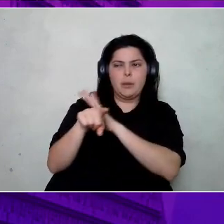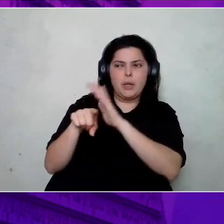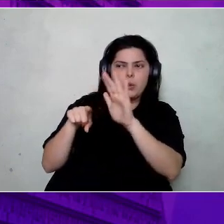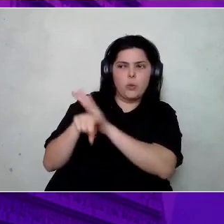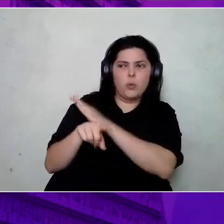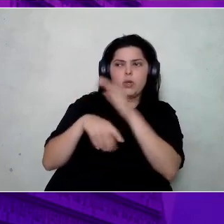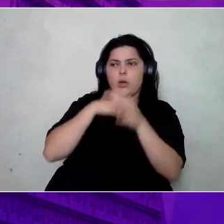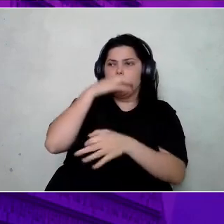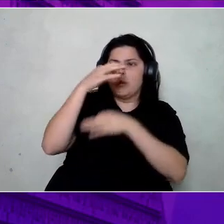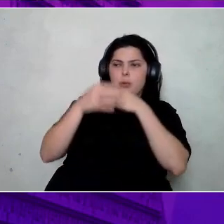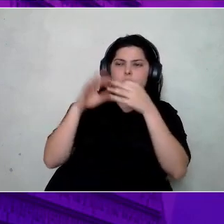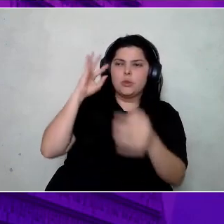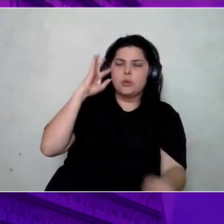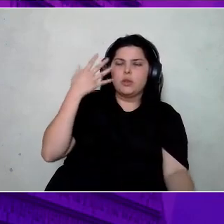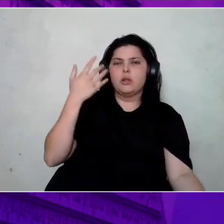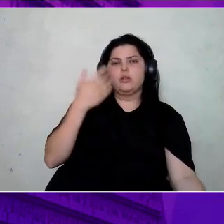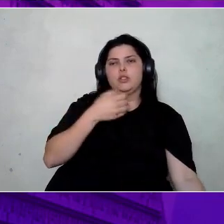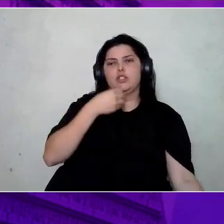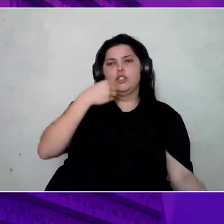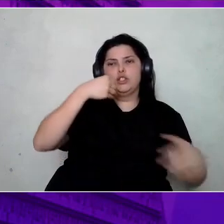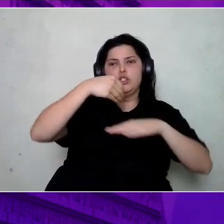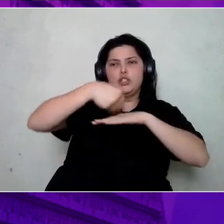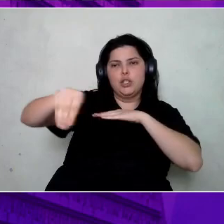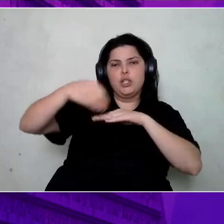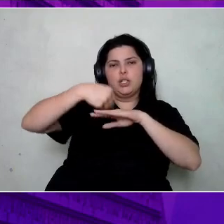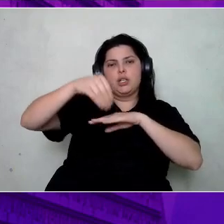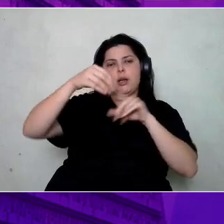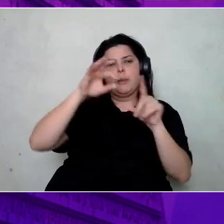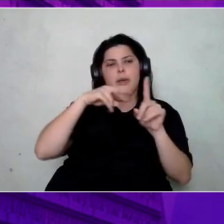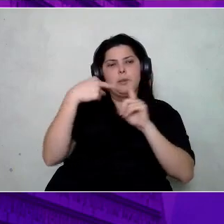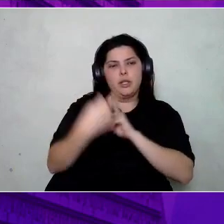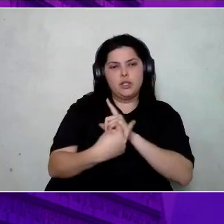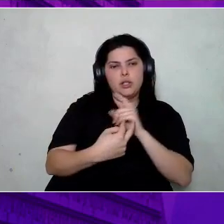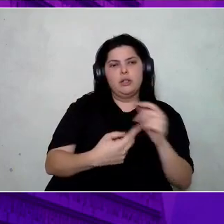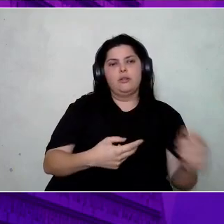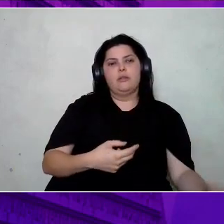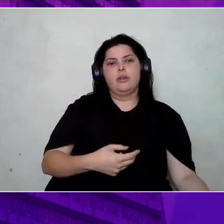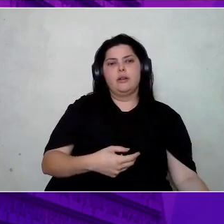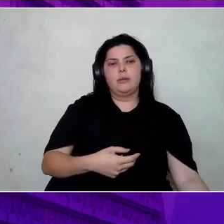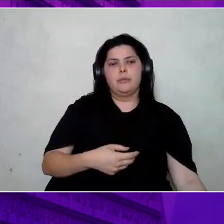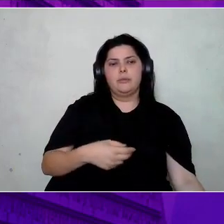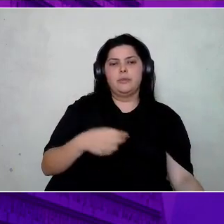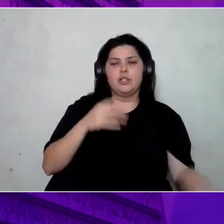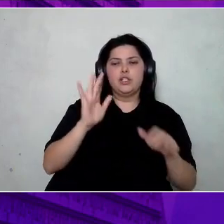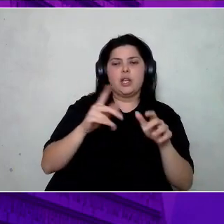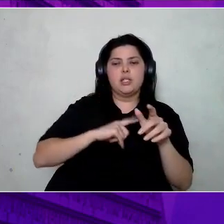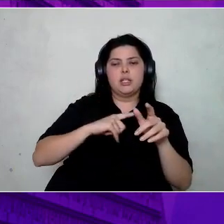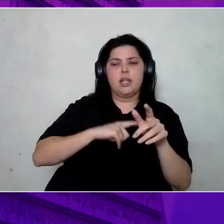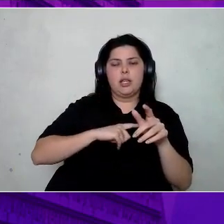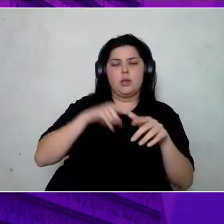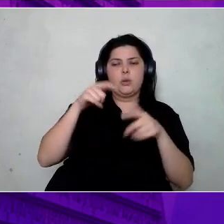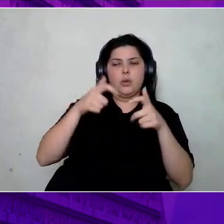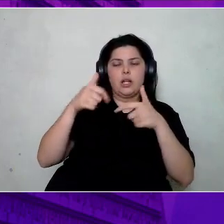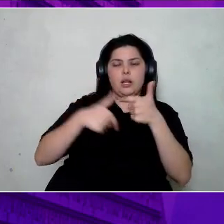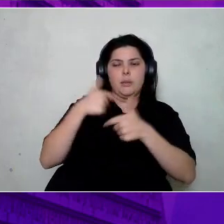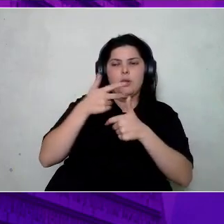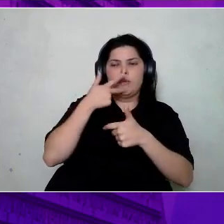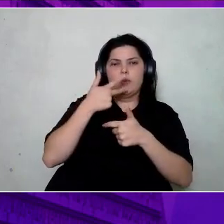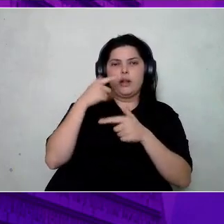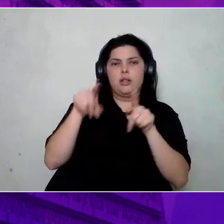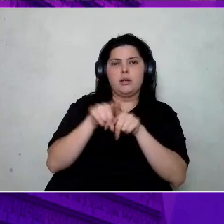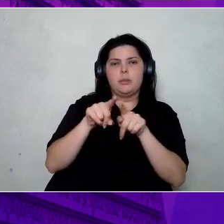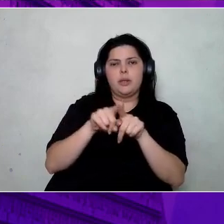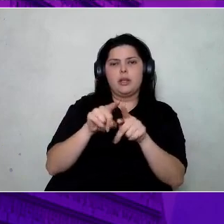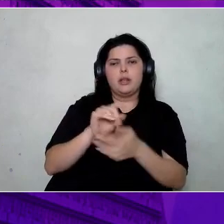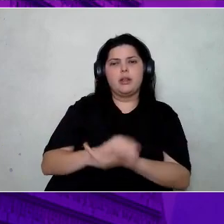soluções, sugestões, perspectivas que as pessoas já têm no ambiente de trabalho. O que a gente fala muito até no Lean, né? Pô, tem que ir lá